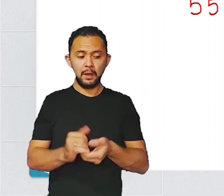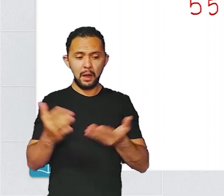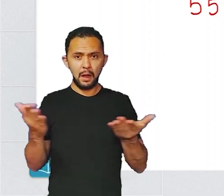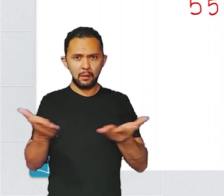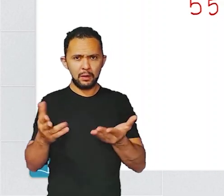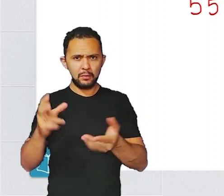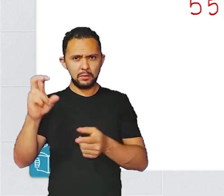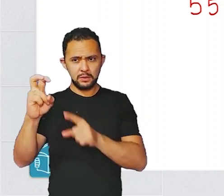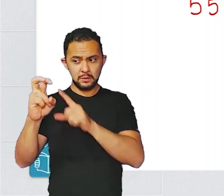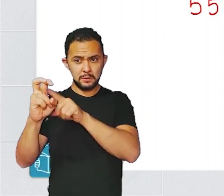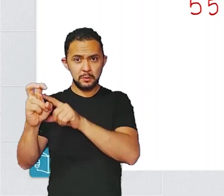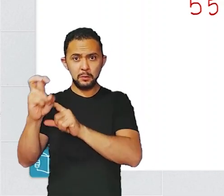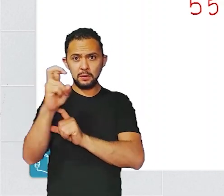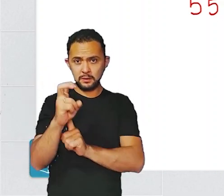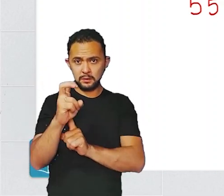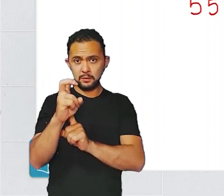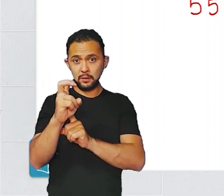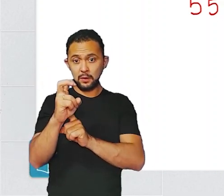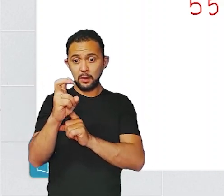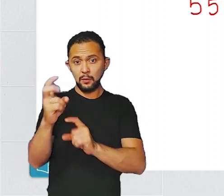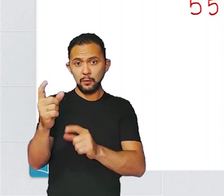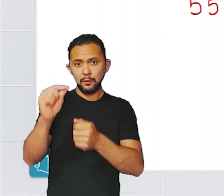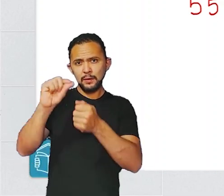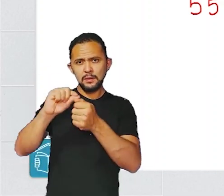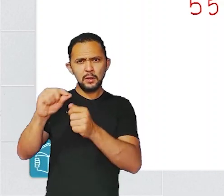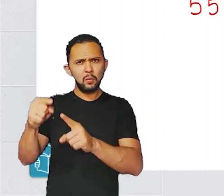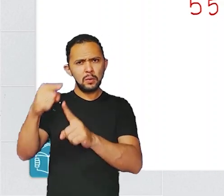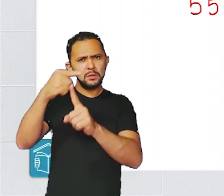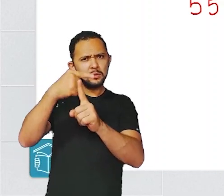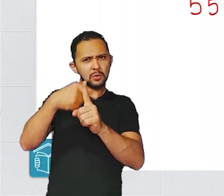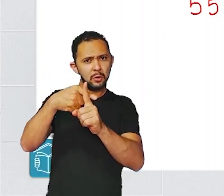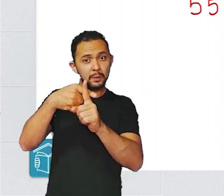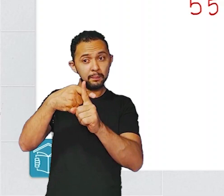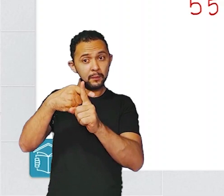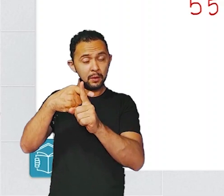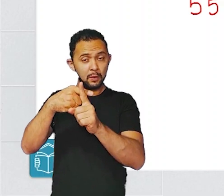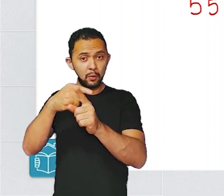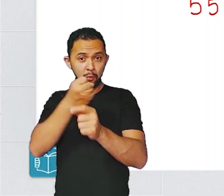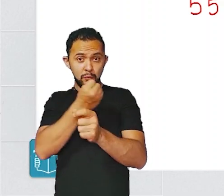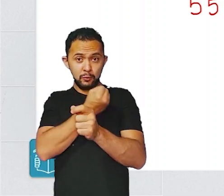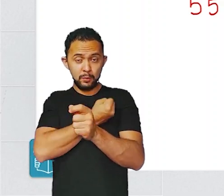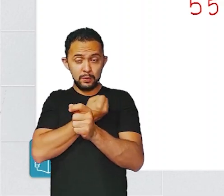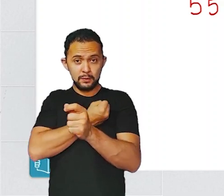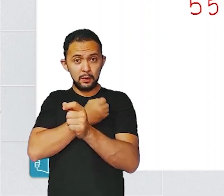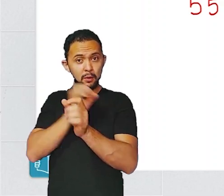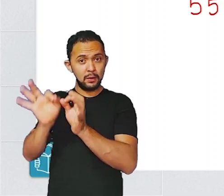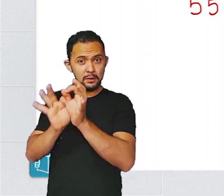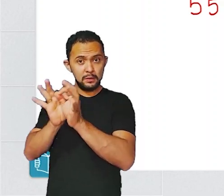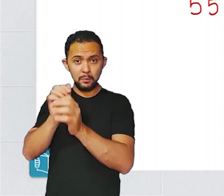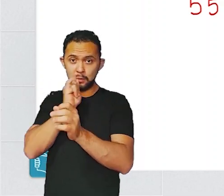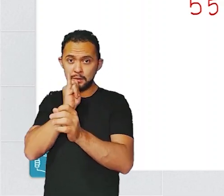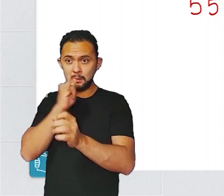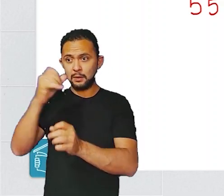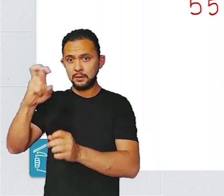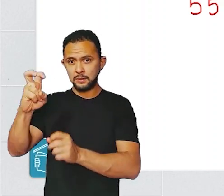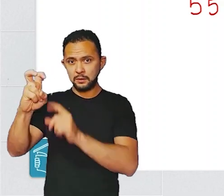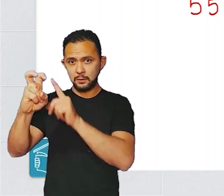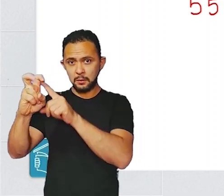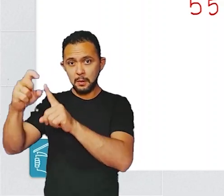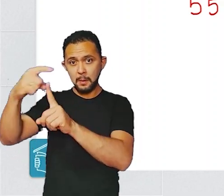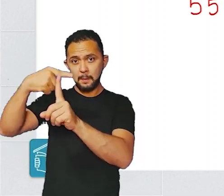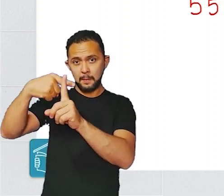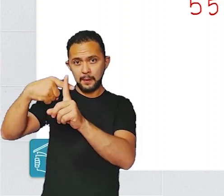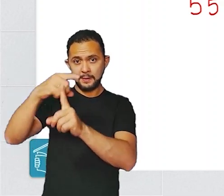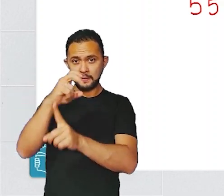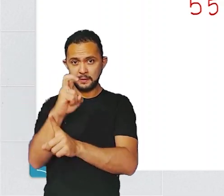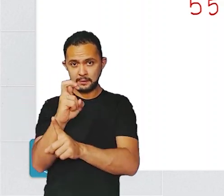você vai somar os algarismos que formam o 55. Então, 5 mais 5. 5 mais 5